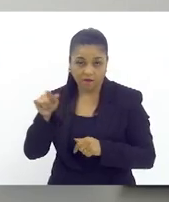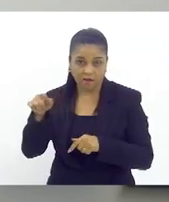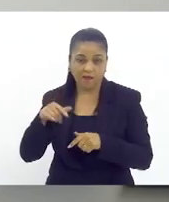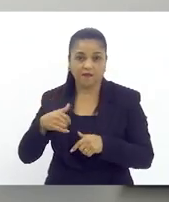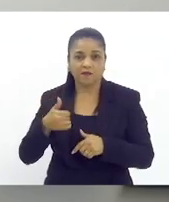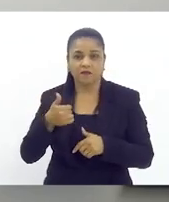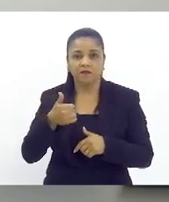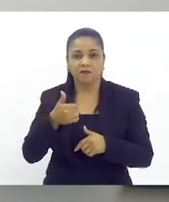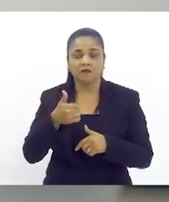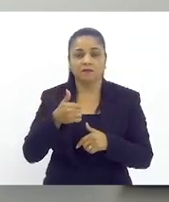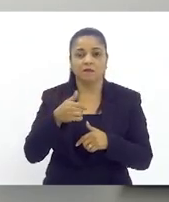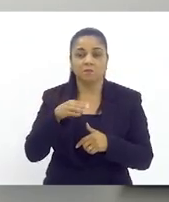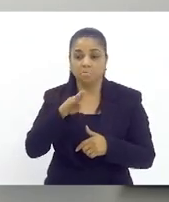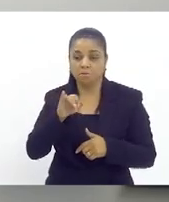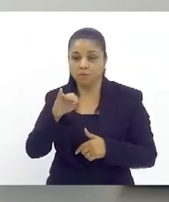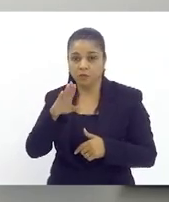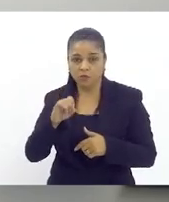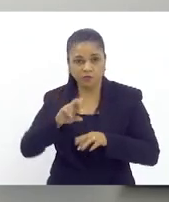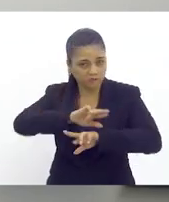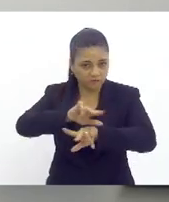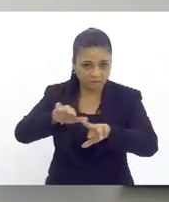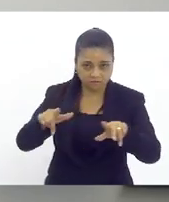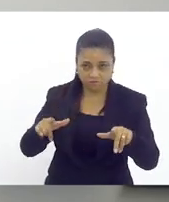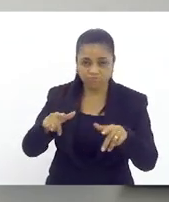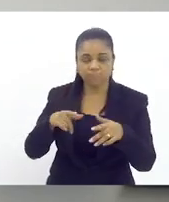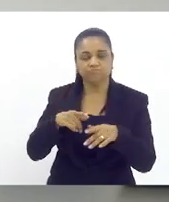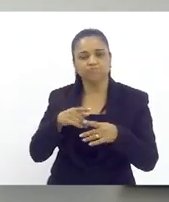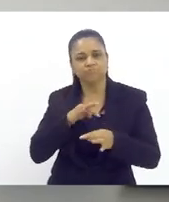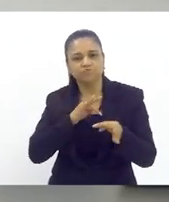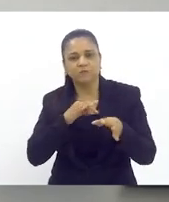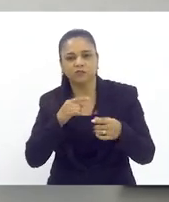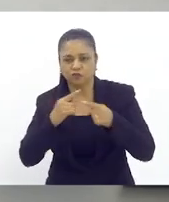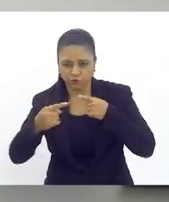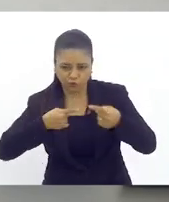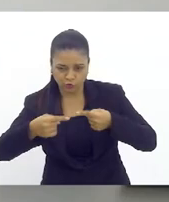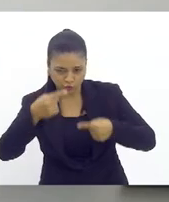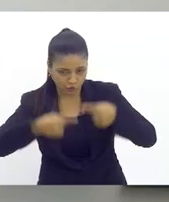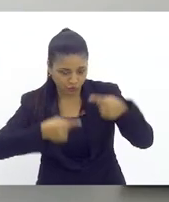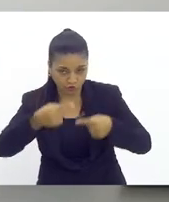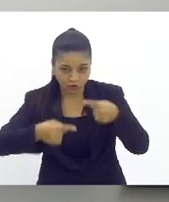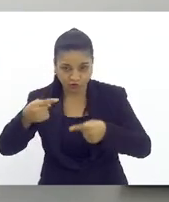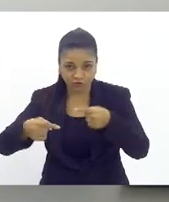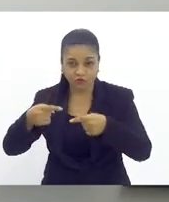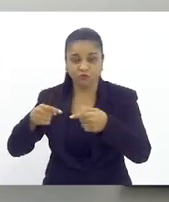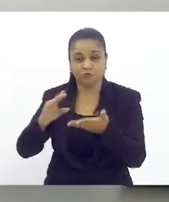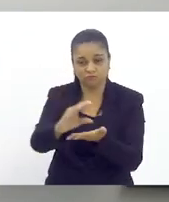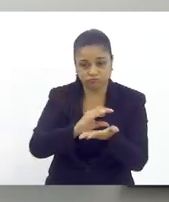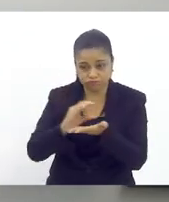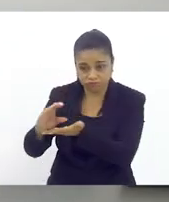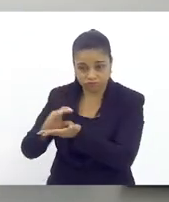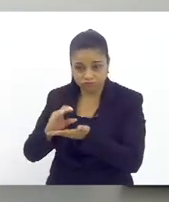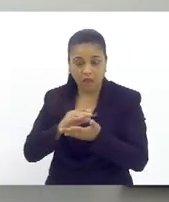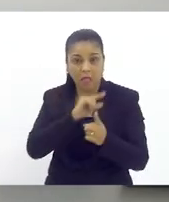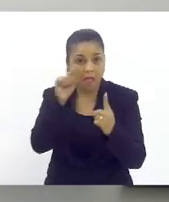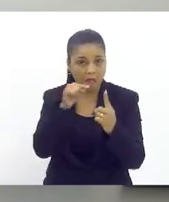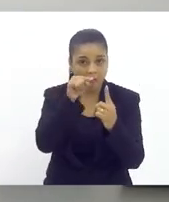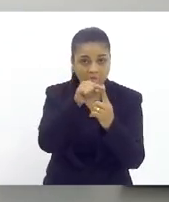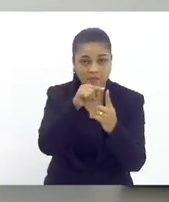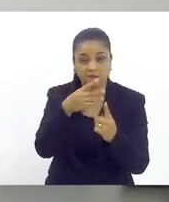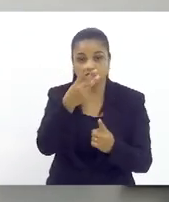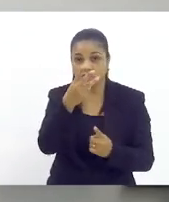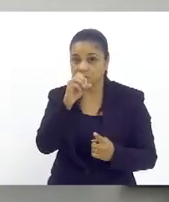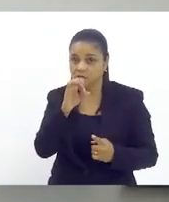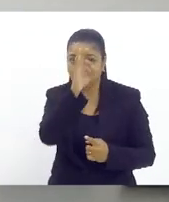discutindo e fornecendo insumos técnicos inclusive para meta 2 que a meta que fala que a gente tem que restaurar 30% dos